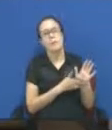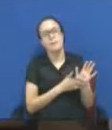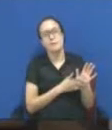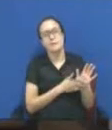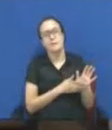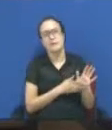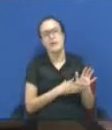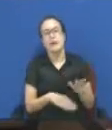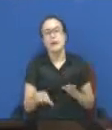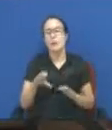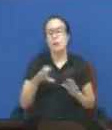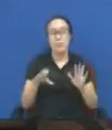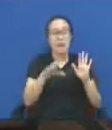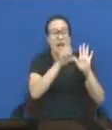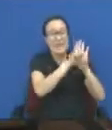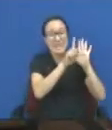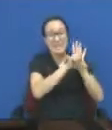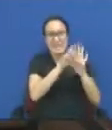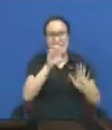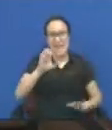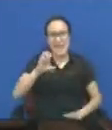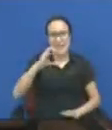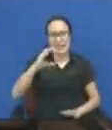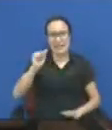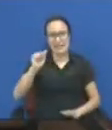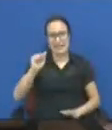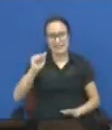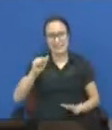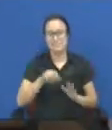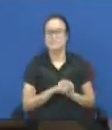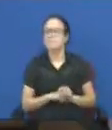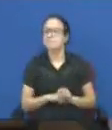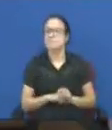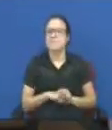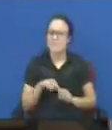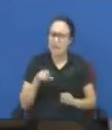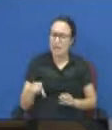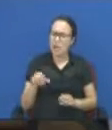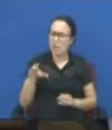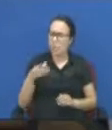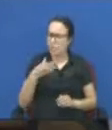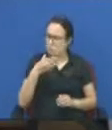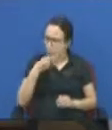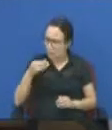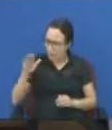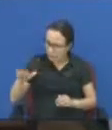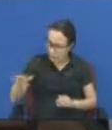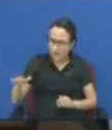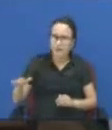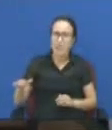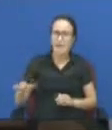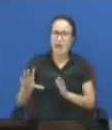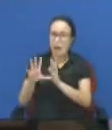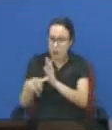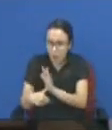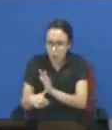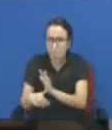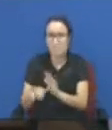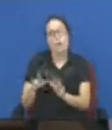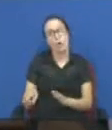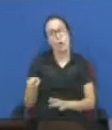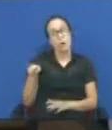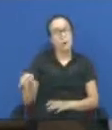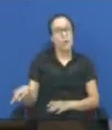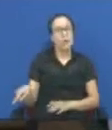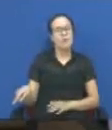Adolescente, preconiza. O menino cometeu um pequeno delito, é a mesma coisa na sua casa. Teu filho cometeu um pequeno delito, você vai e bota ele 1